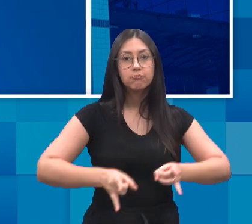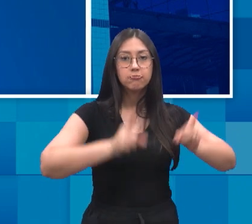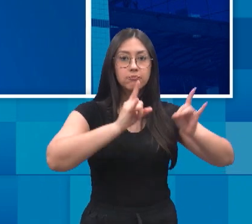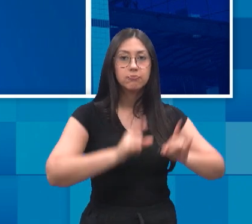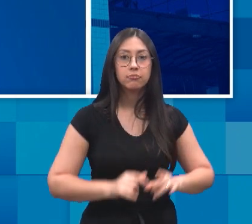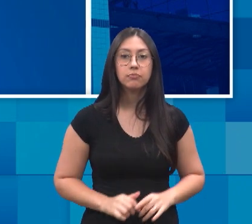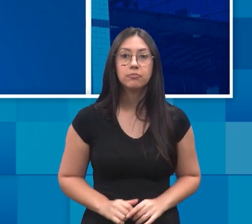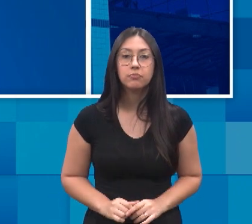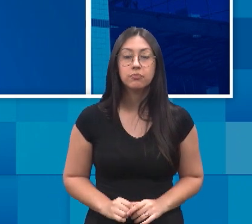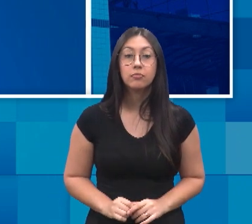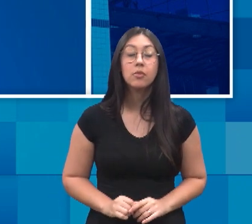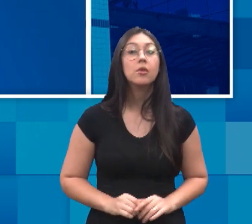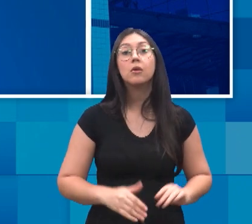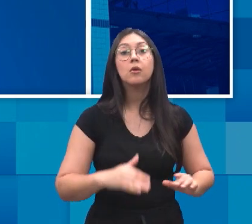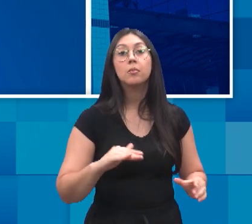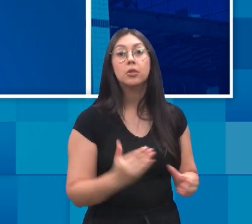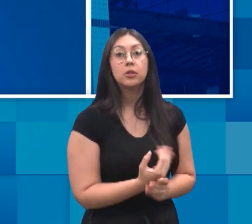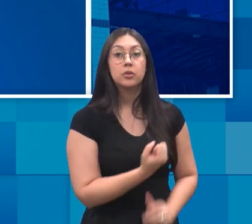Processo